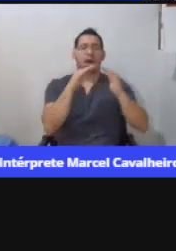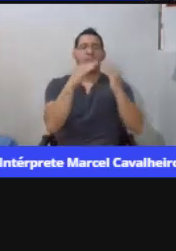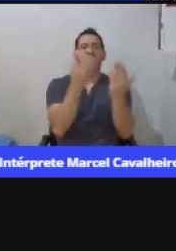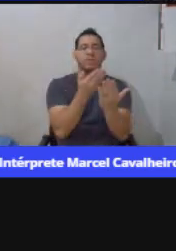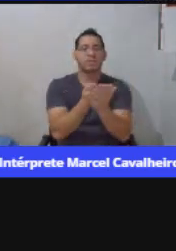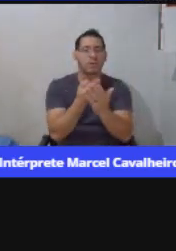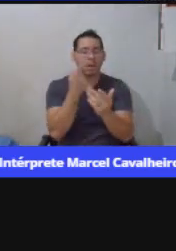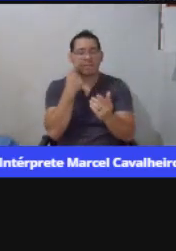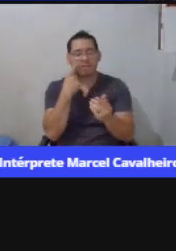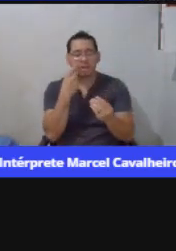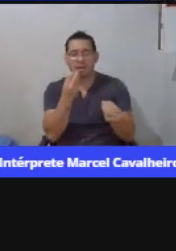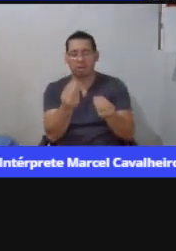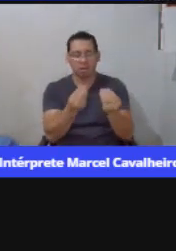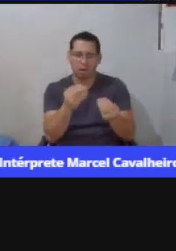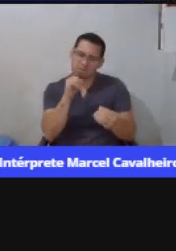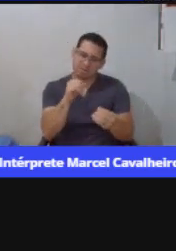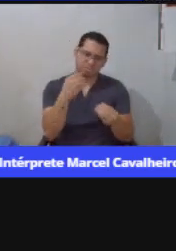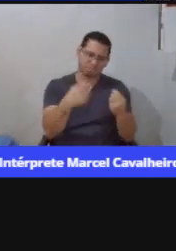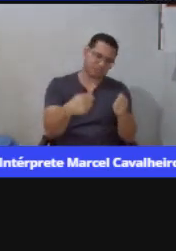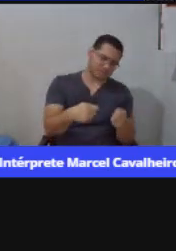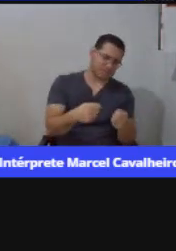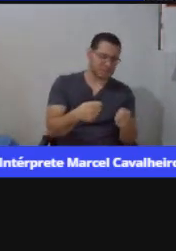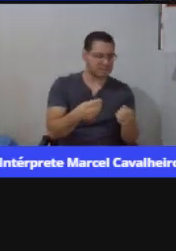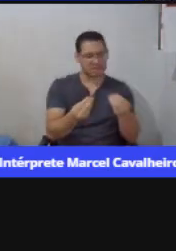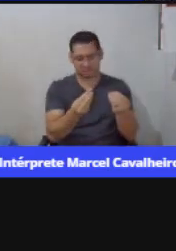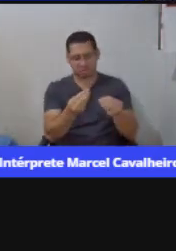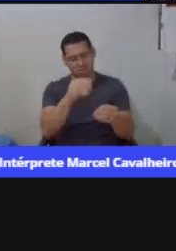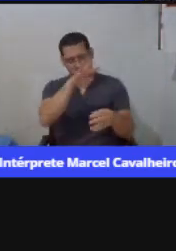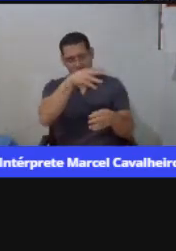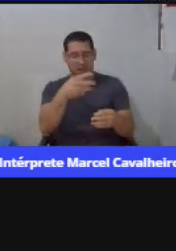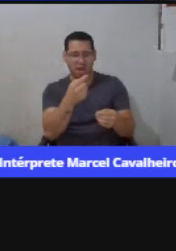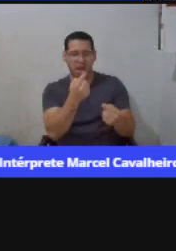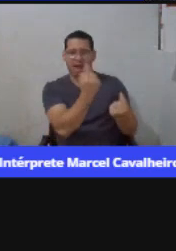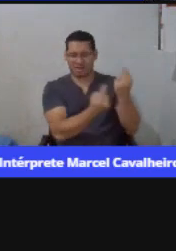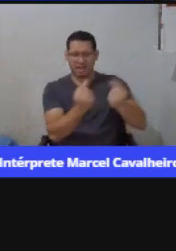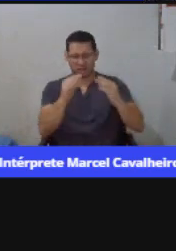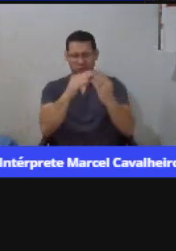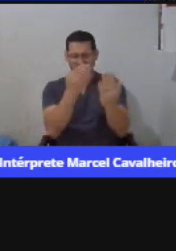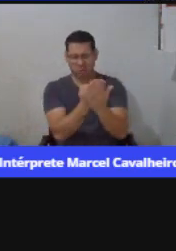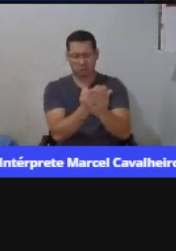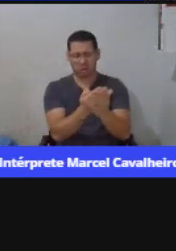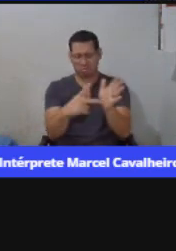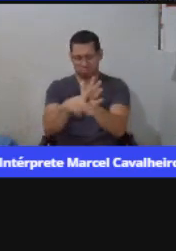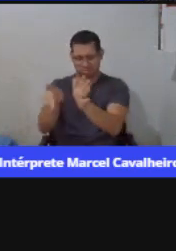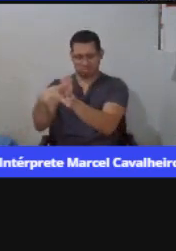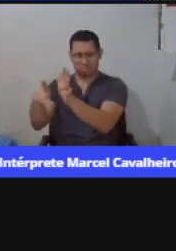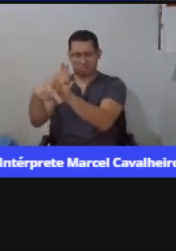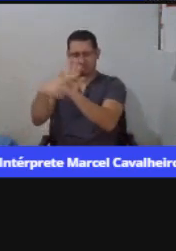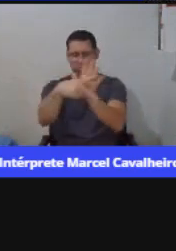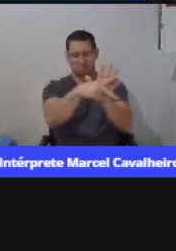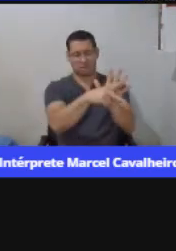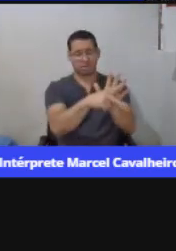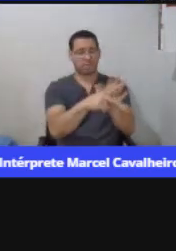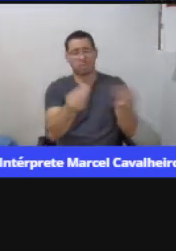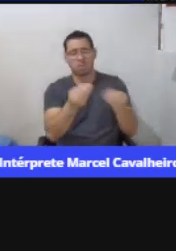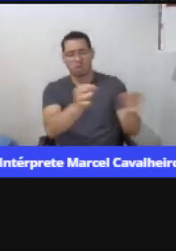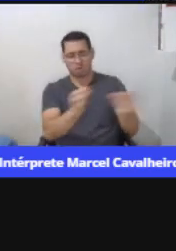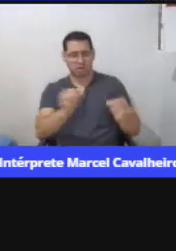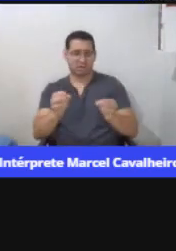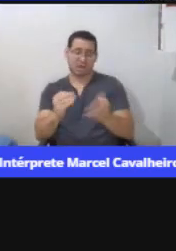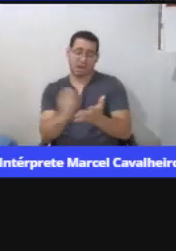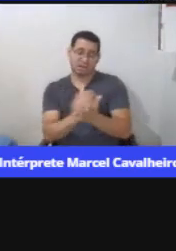DAB ou não, porque cada escola tem a sua organização, então eles podem já ter algum